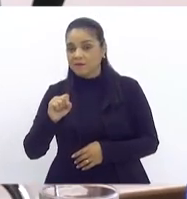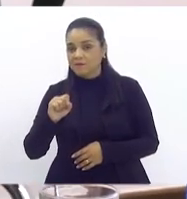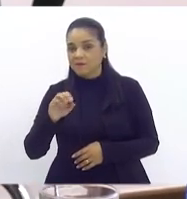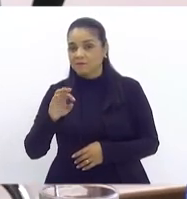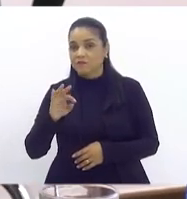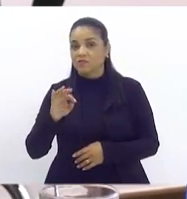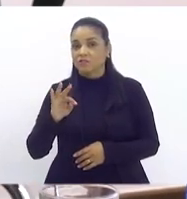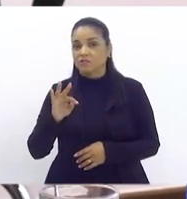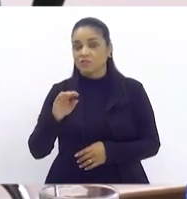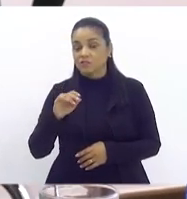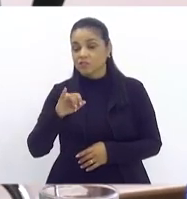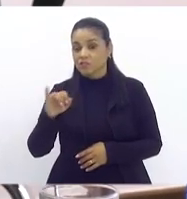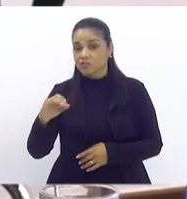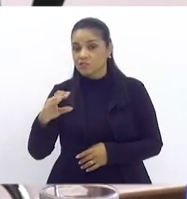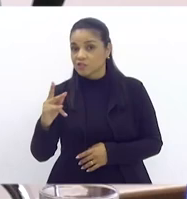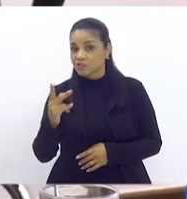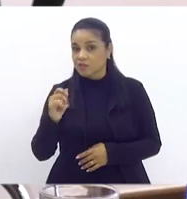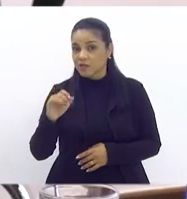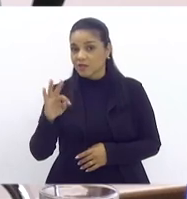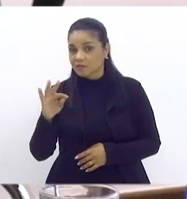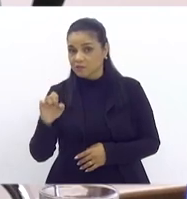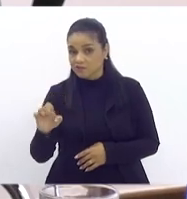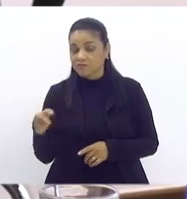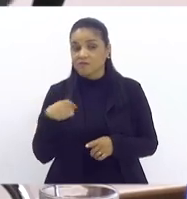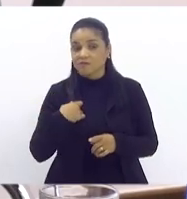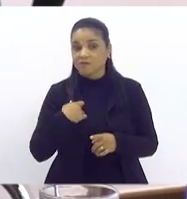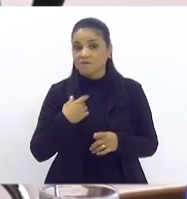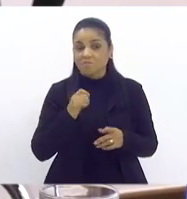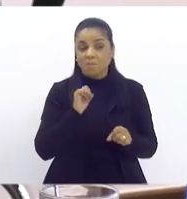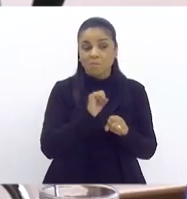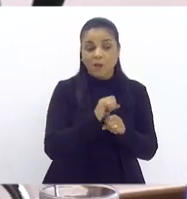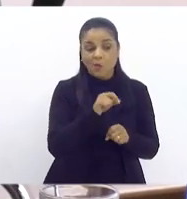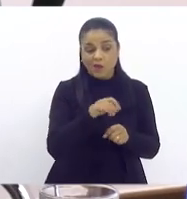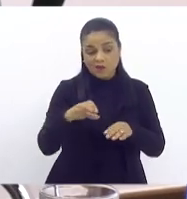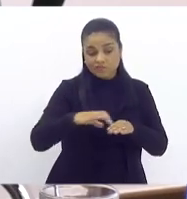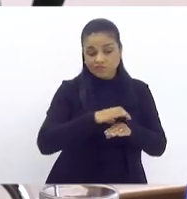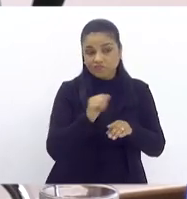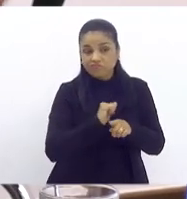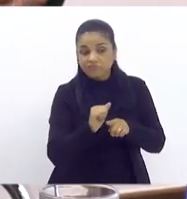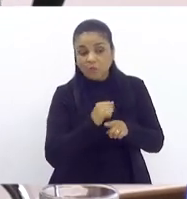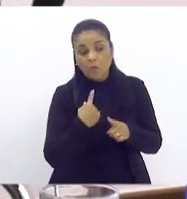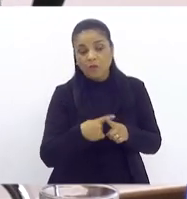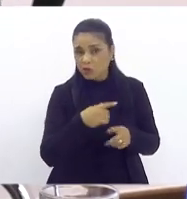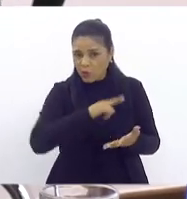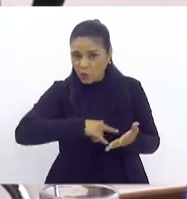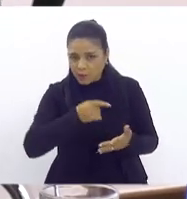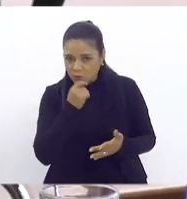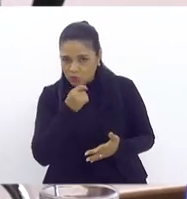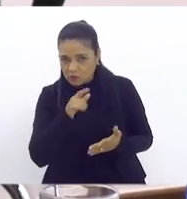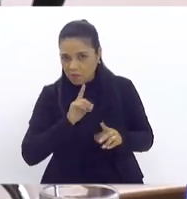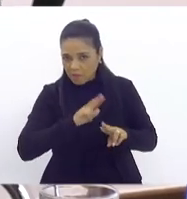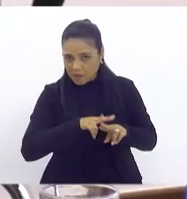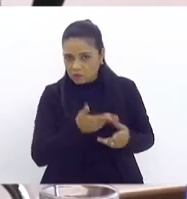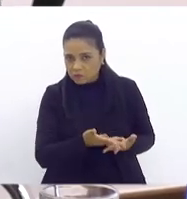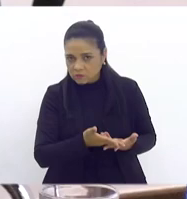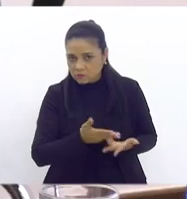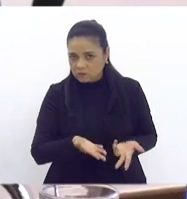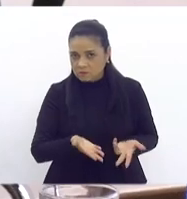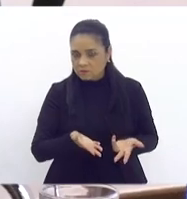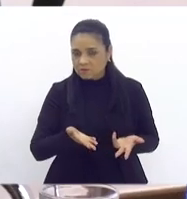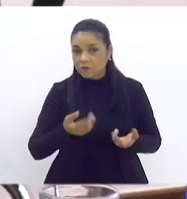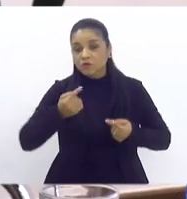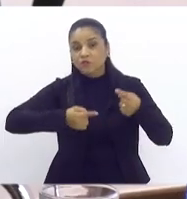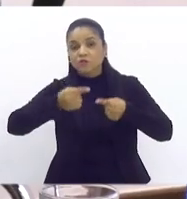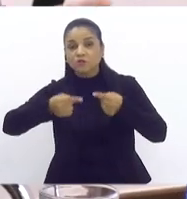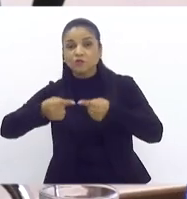ser abordada parada na praça das barcas o que está se discutindo no Supremo hoje né sobre eh a